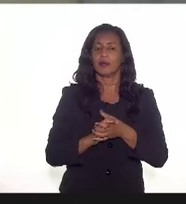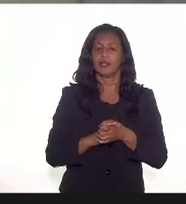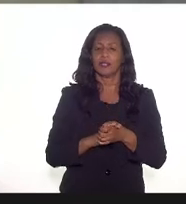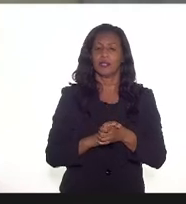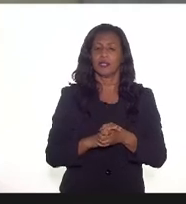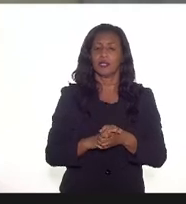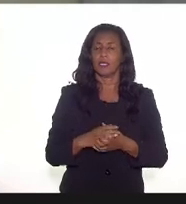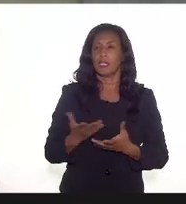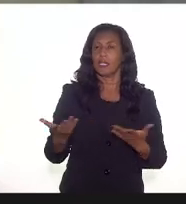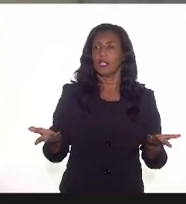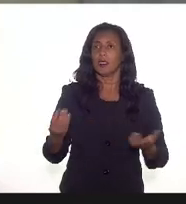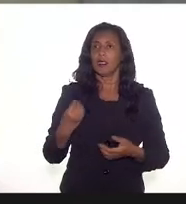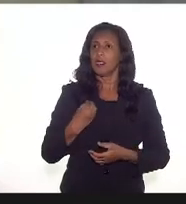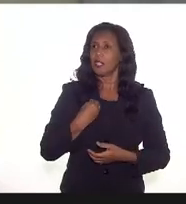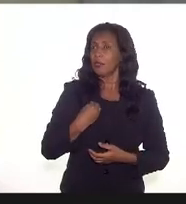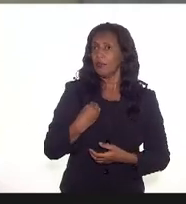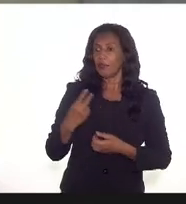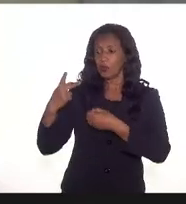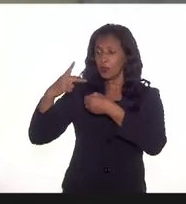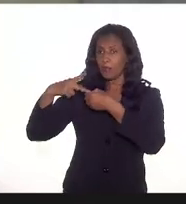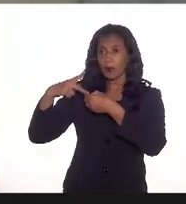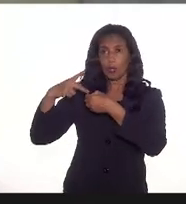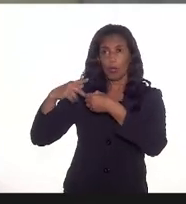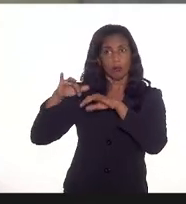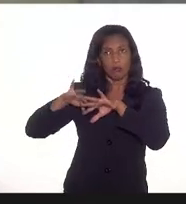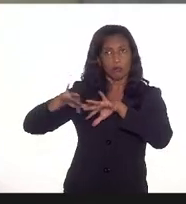e vivam de petróleo e gás.